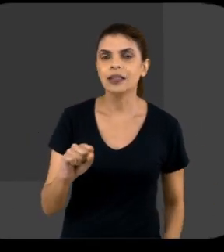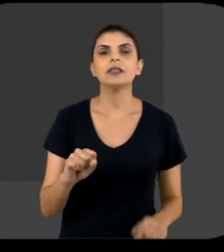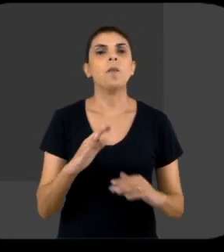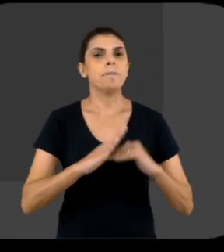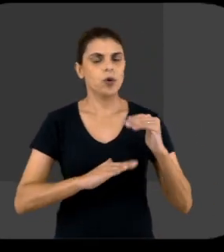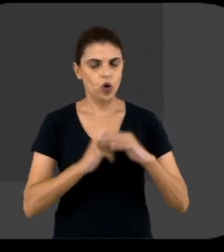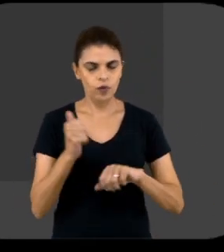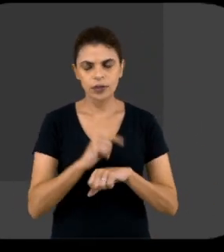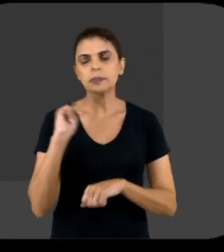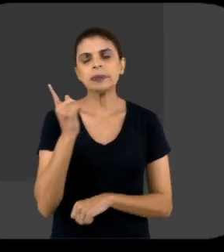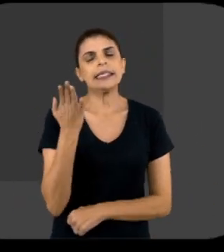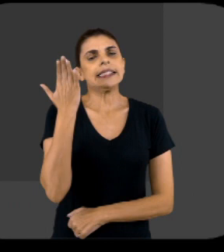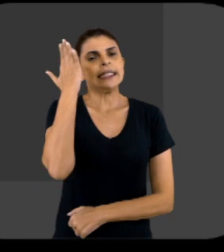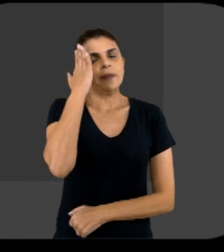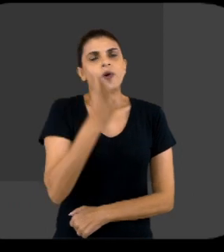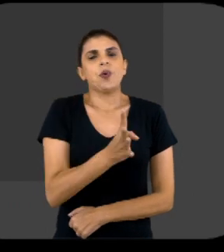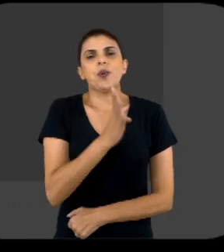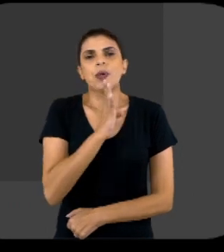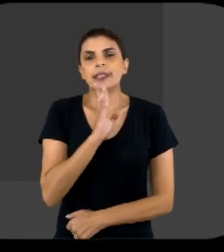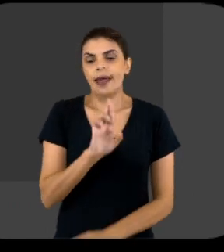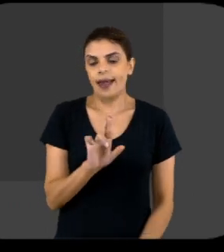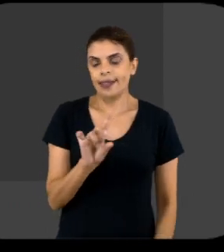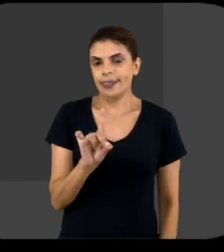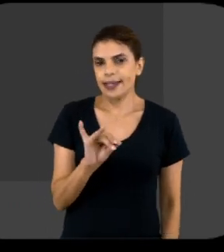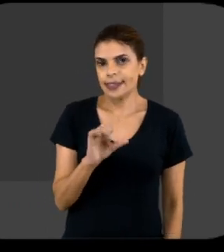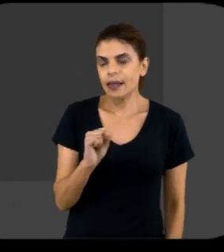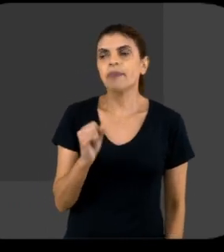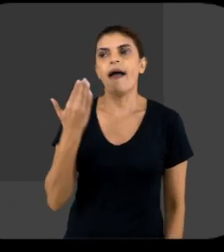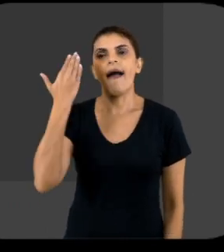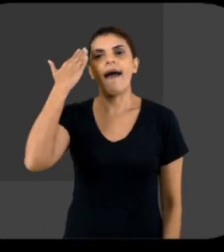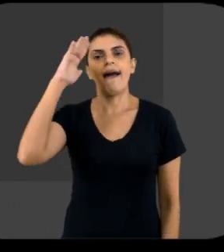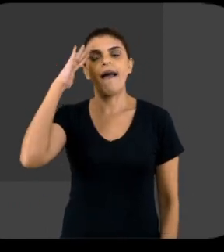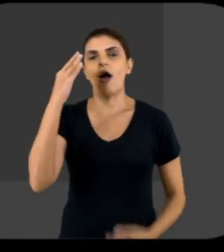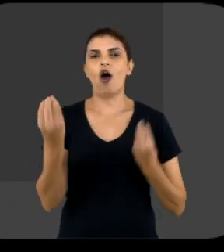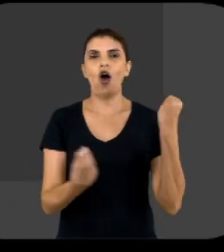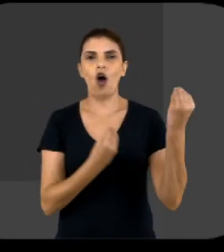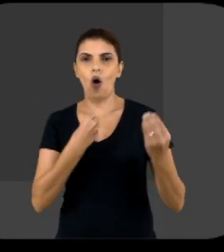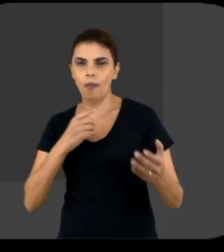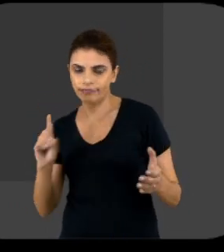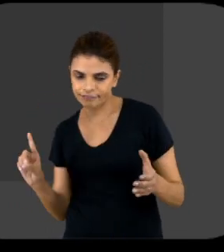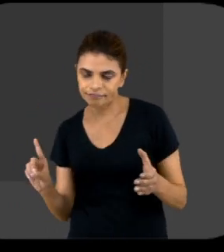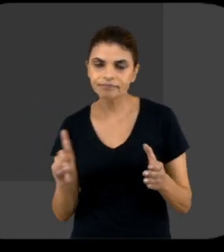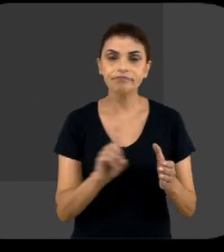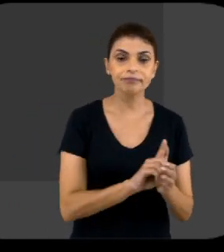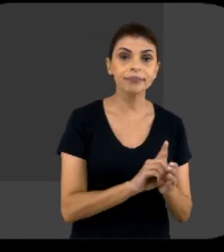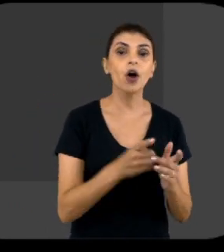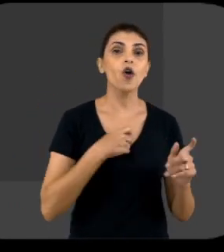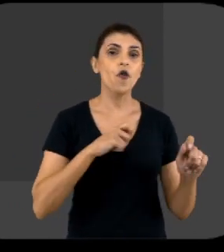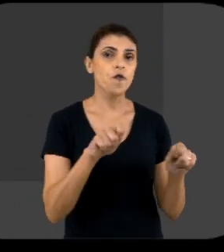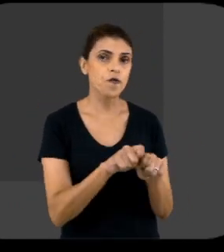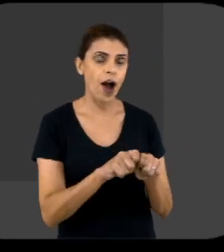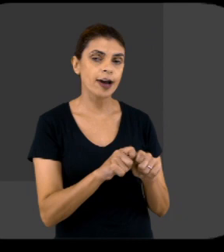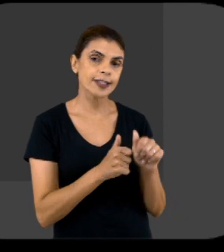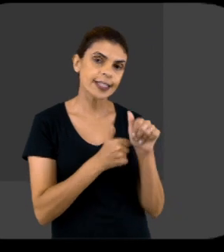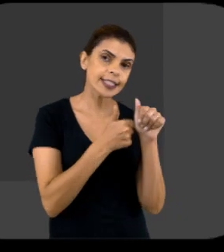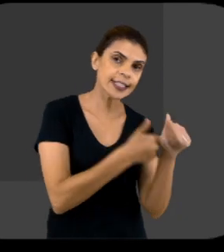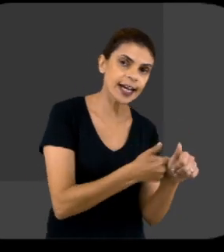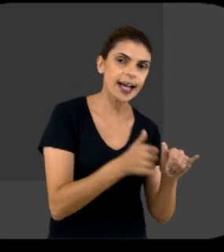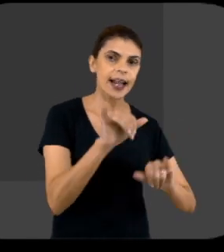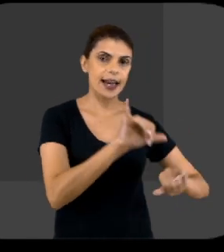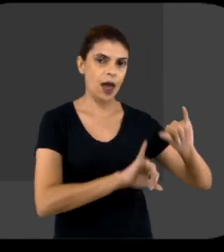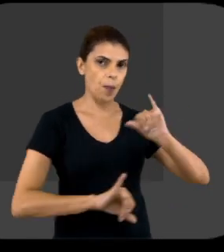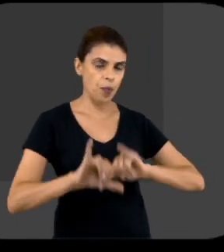O profissional precisa conhecer essas RDCs para entender o que ele precisa